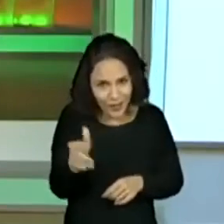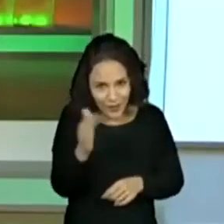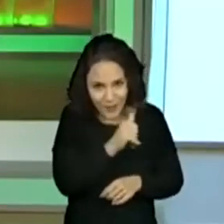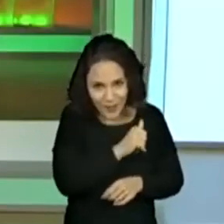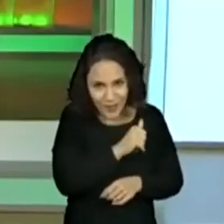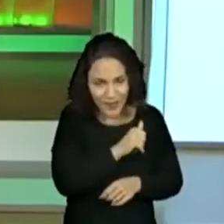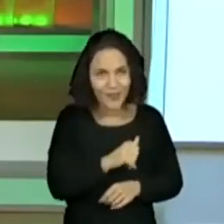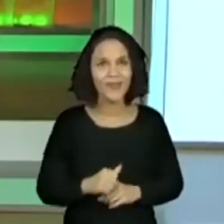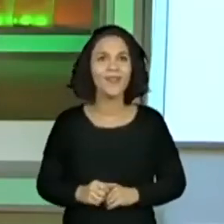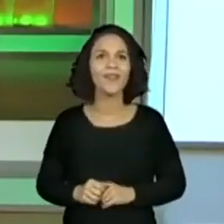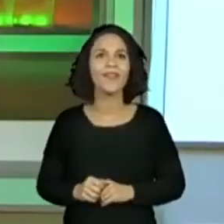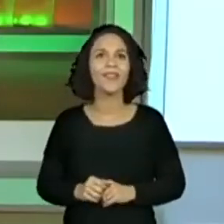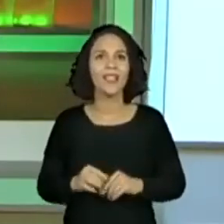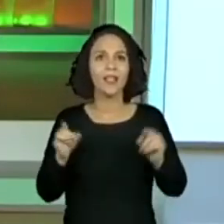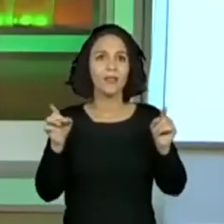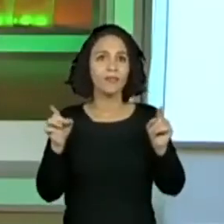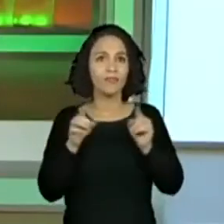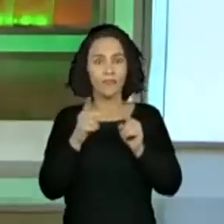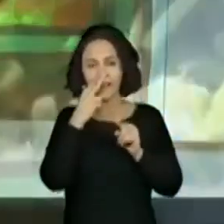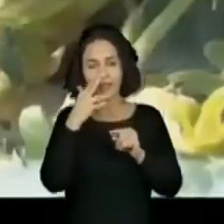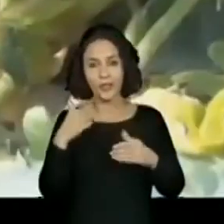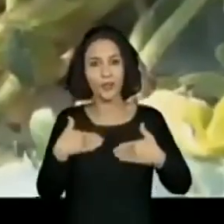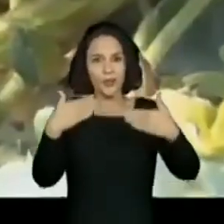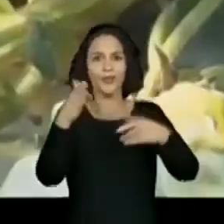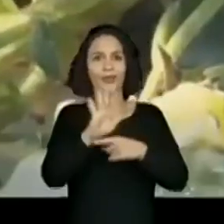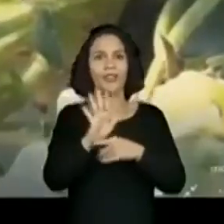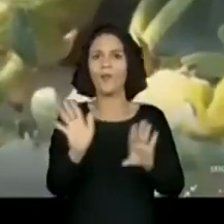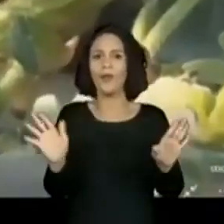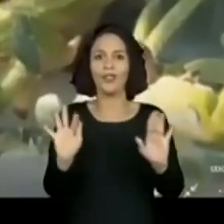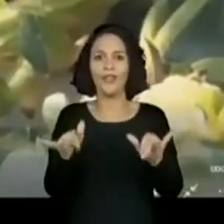vez? Ele é bem curtinho mesmo, é um susto.